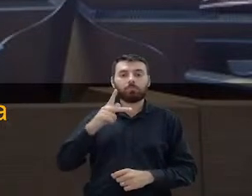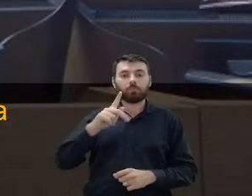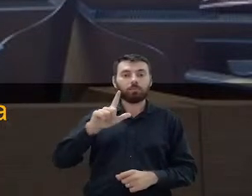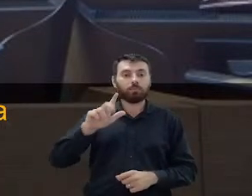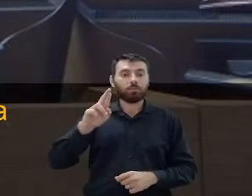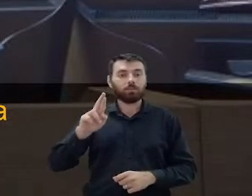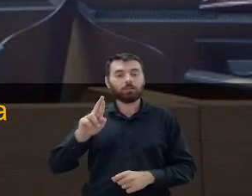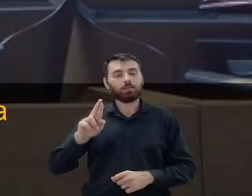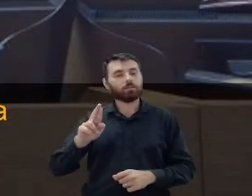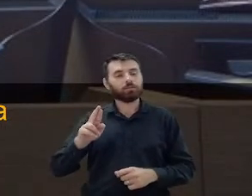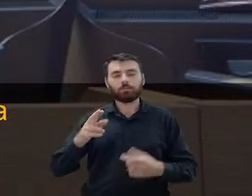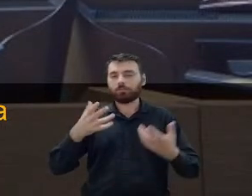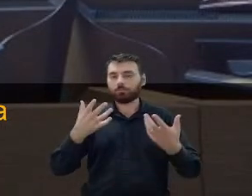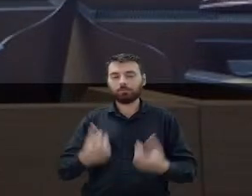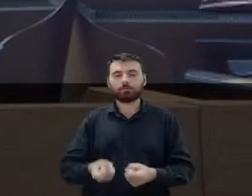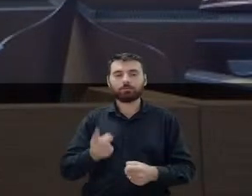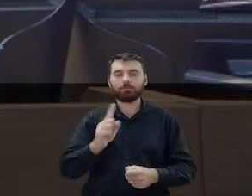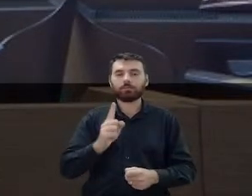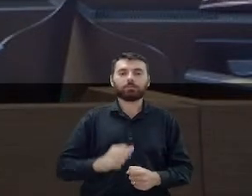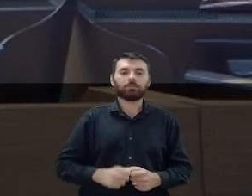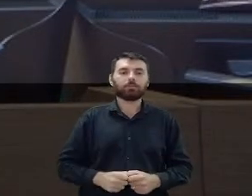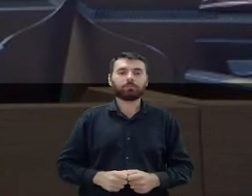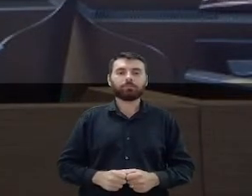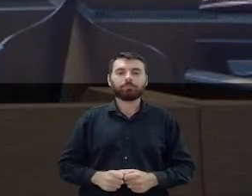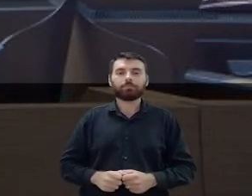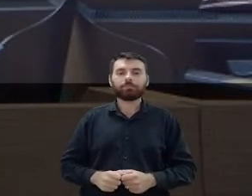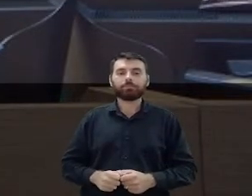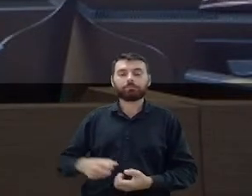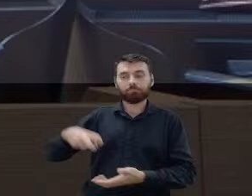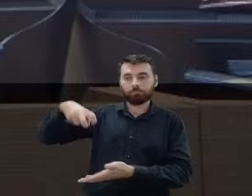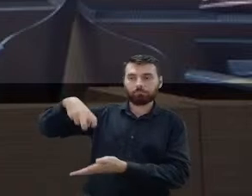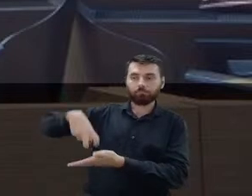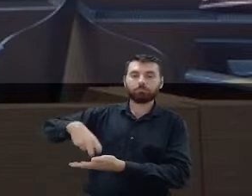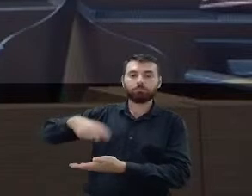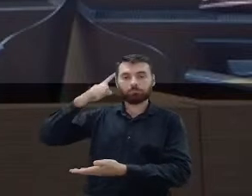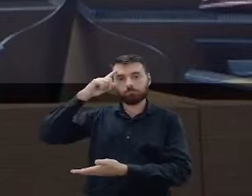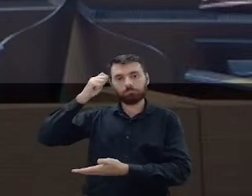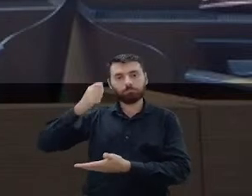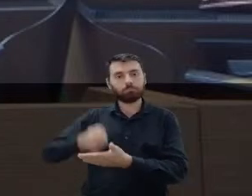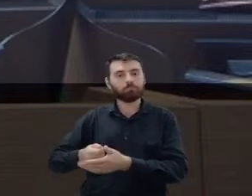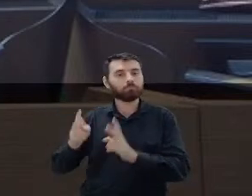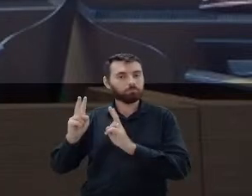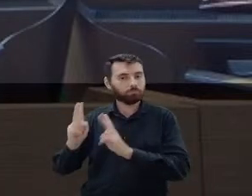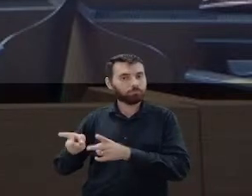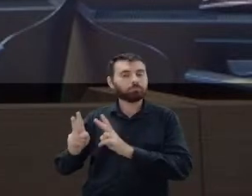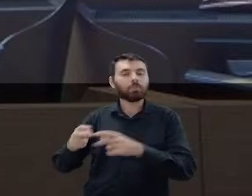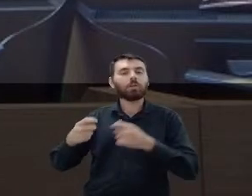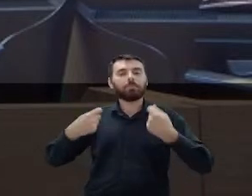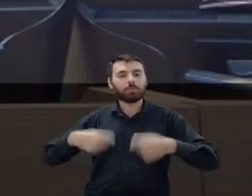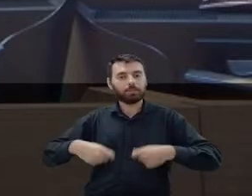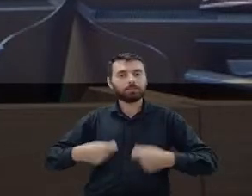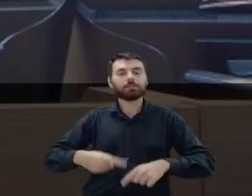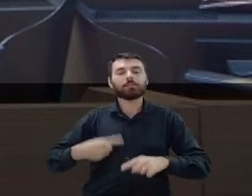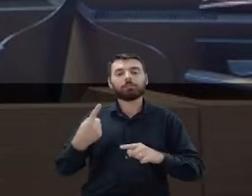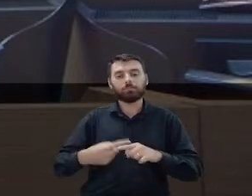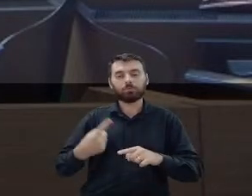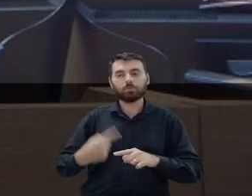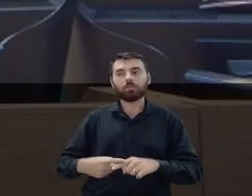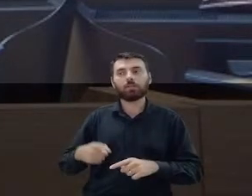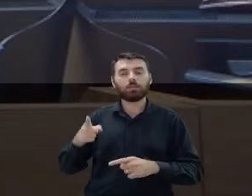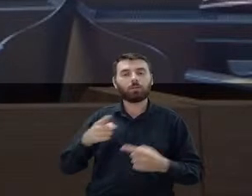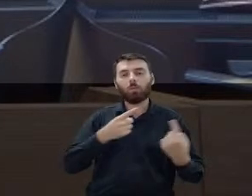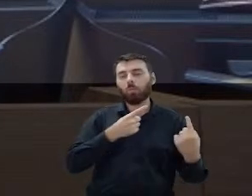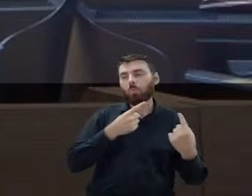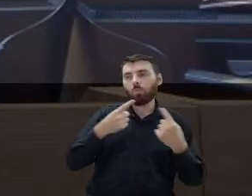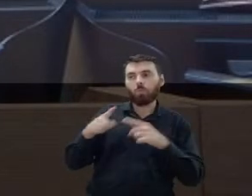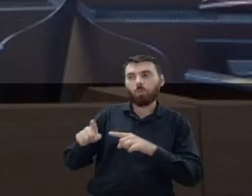Rejeito. Assim decidiu a sentença. Tal decisão deve ser mantida, pois não houve impugnação específica quanto aos seus fundamentos